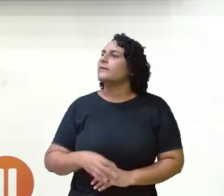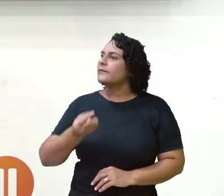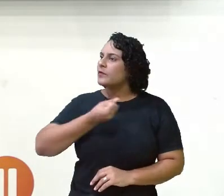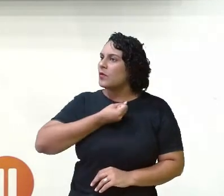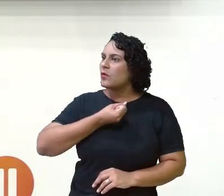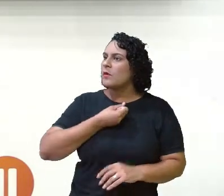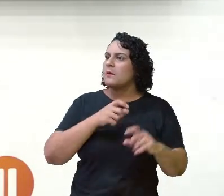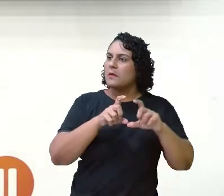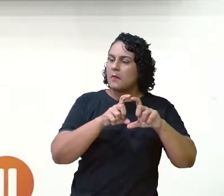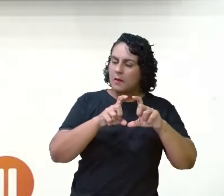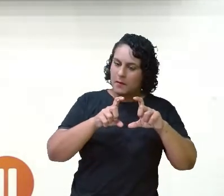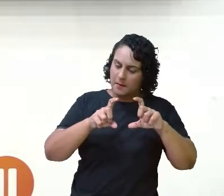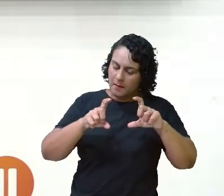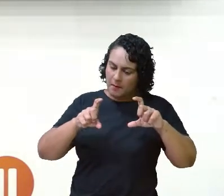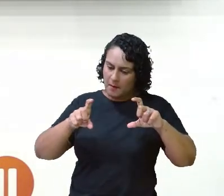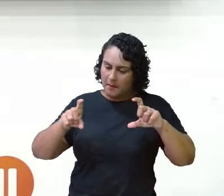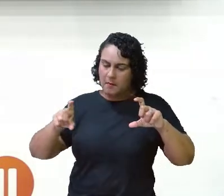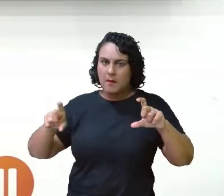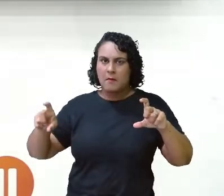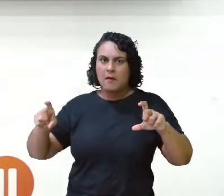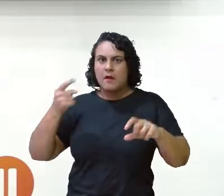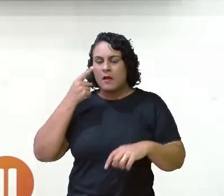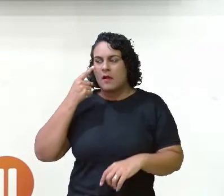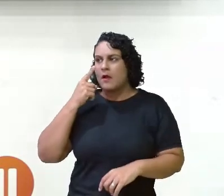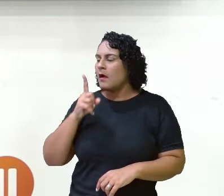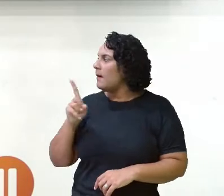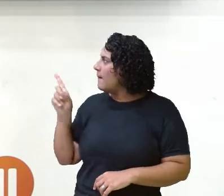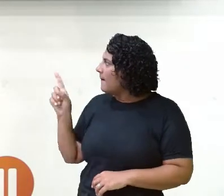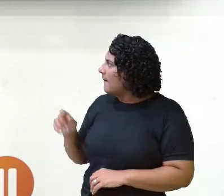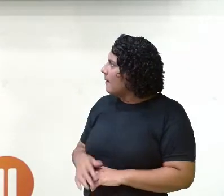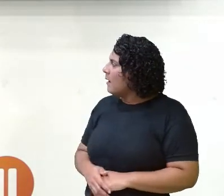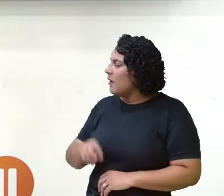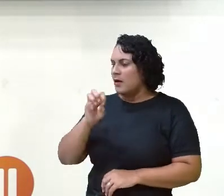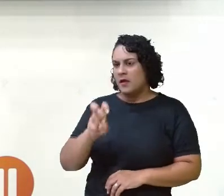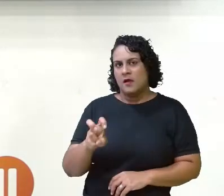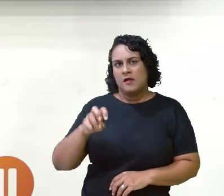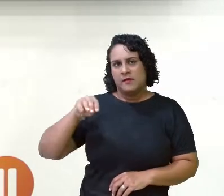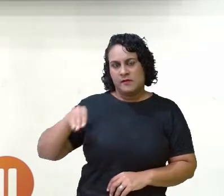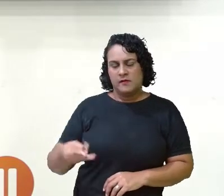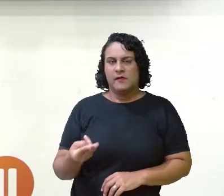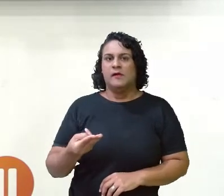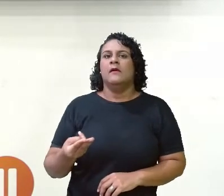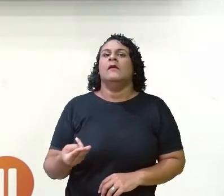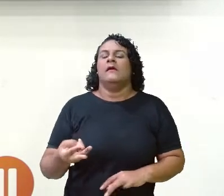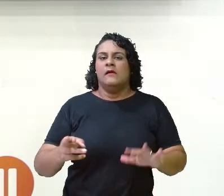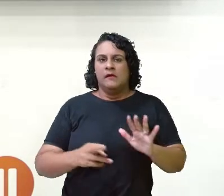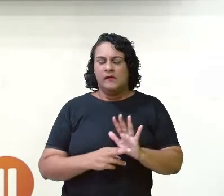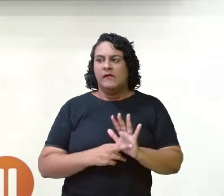número grandão que eu mostrei para vocês, ó, os 5 milhões que eu falei, tá? Aqui, ó,